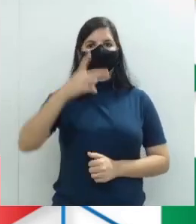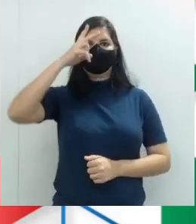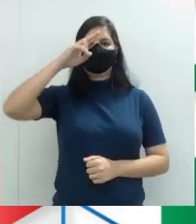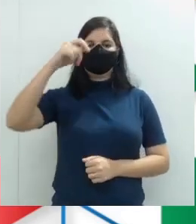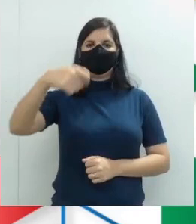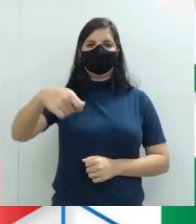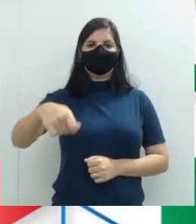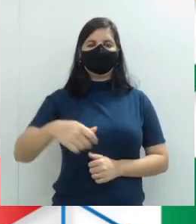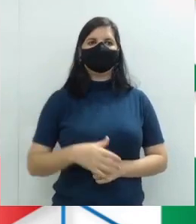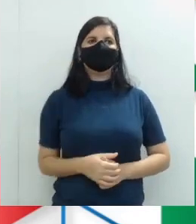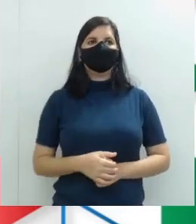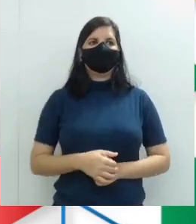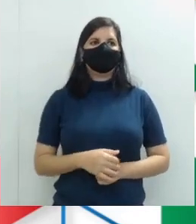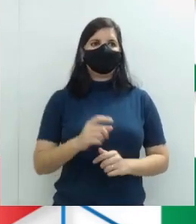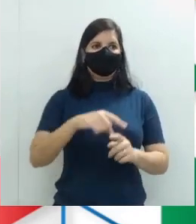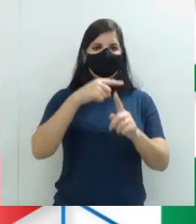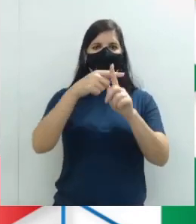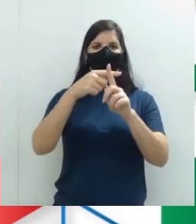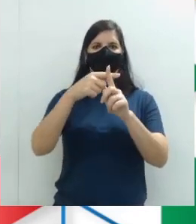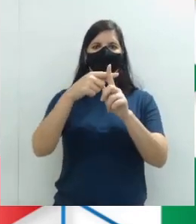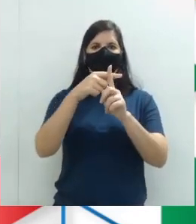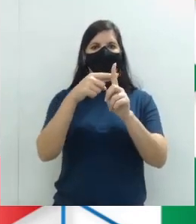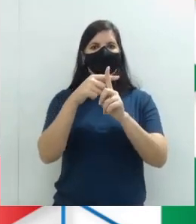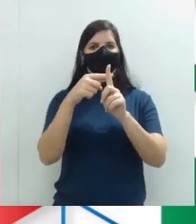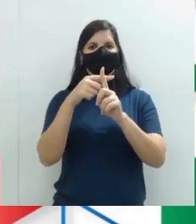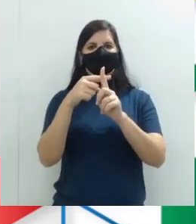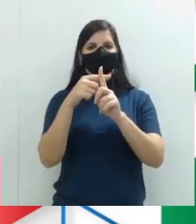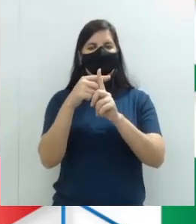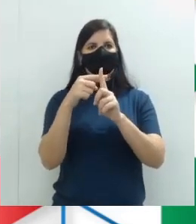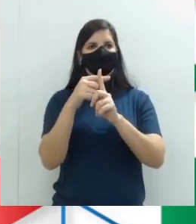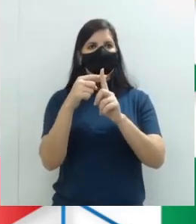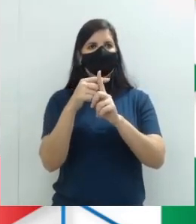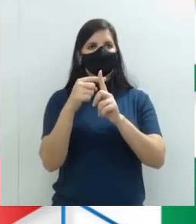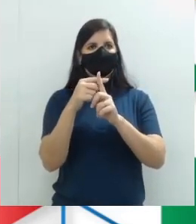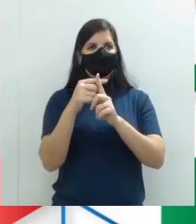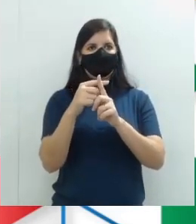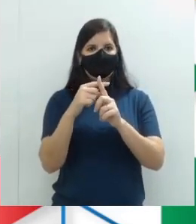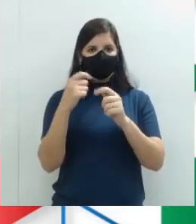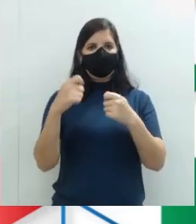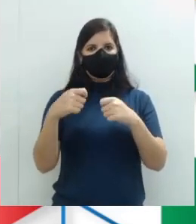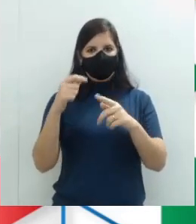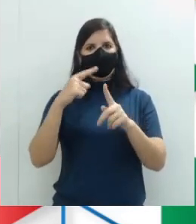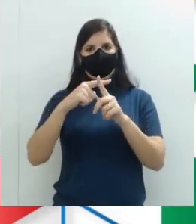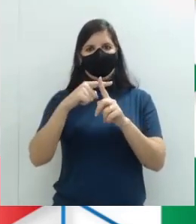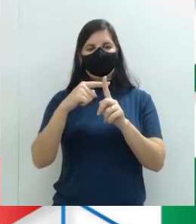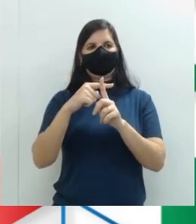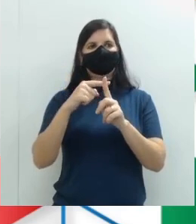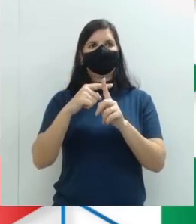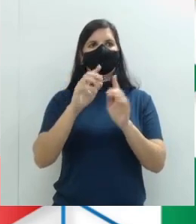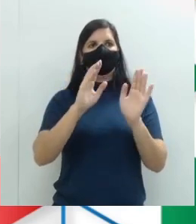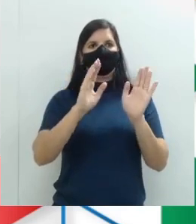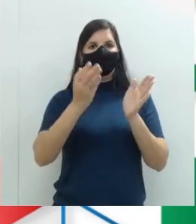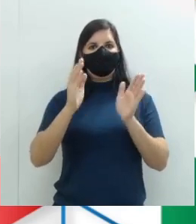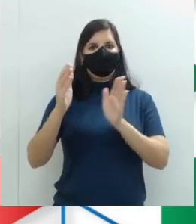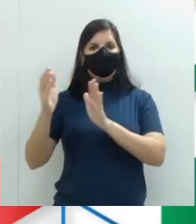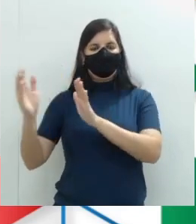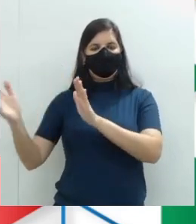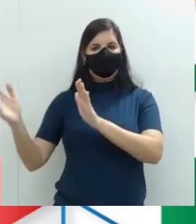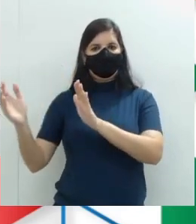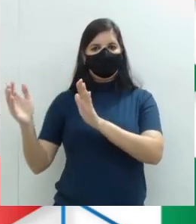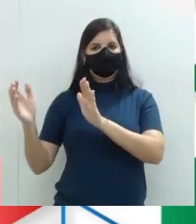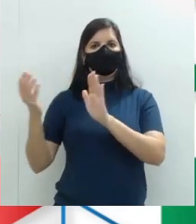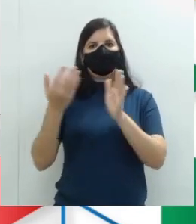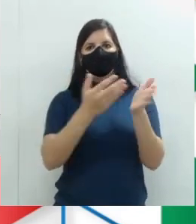aí. Positivos, deu outra dica lá. Sinal tem que ser positivo. E a ordem